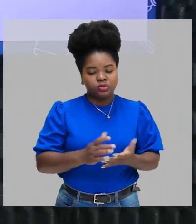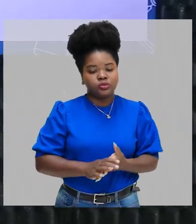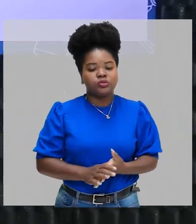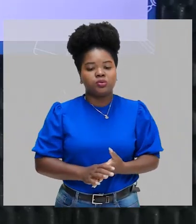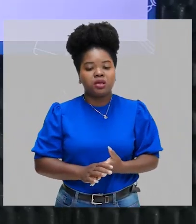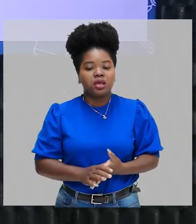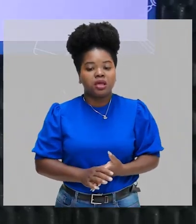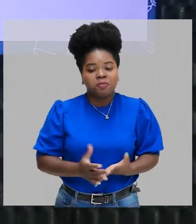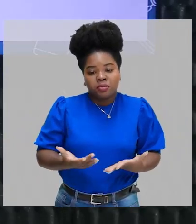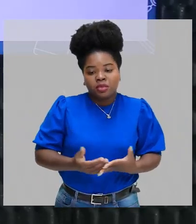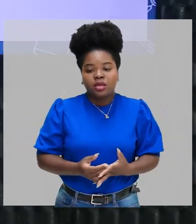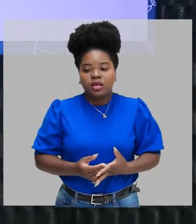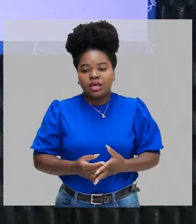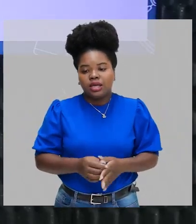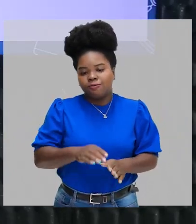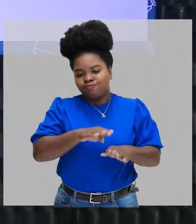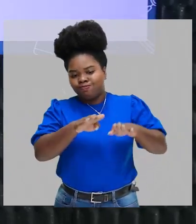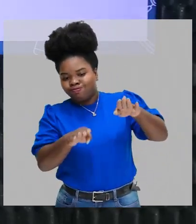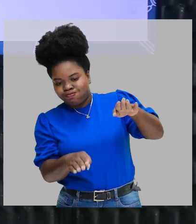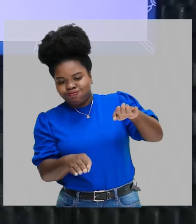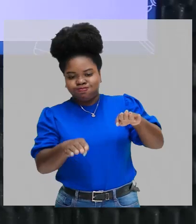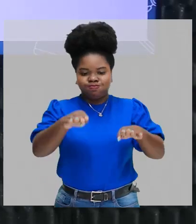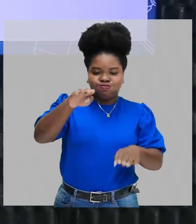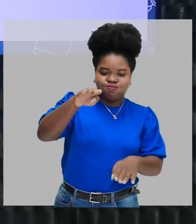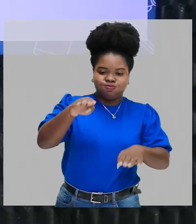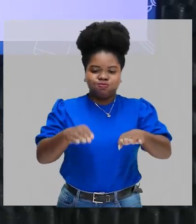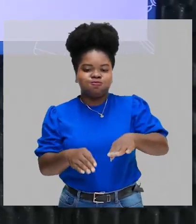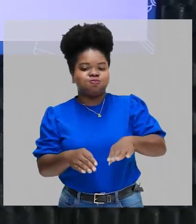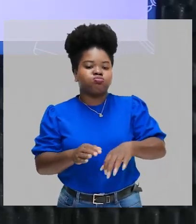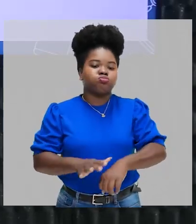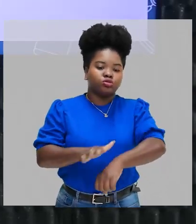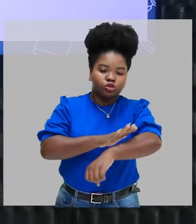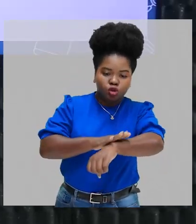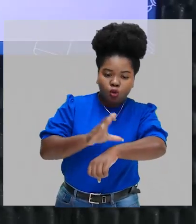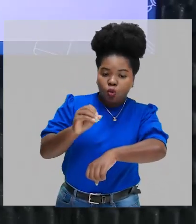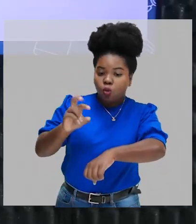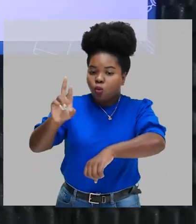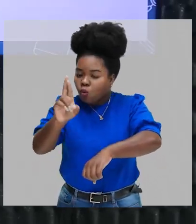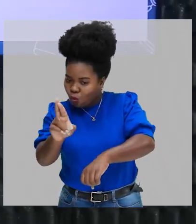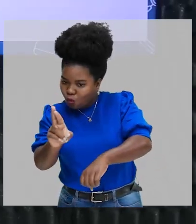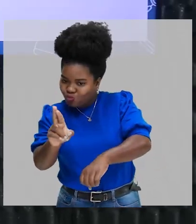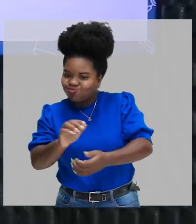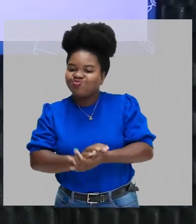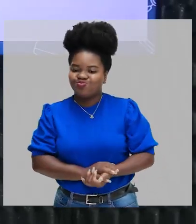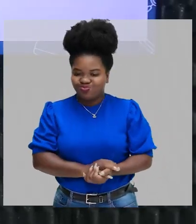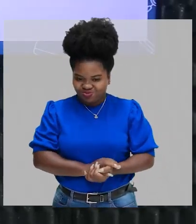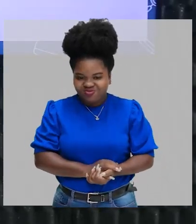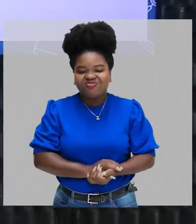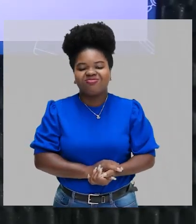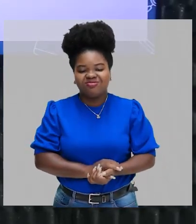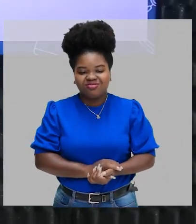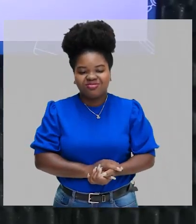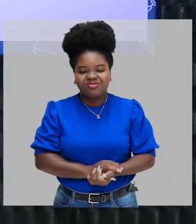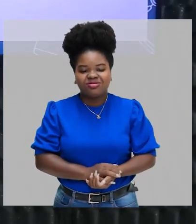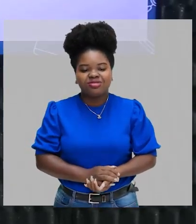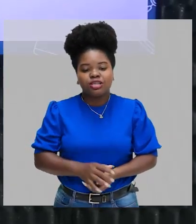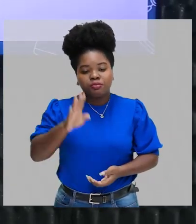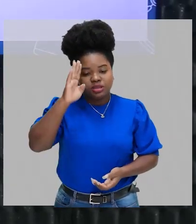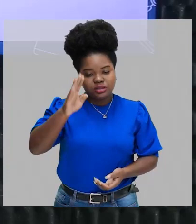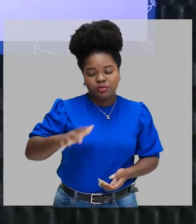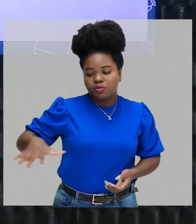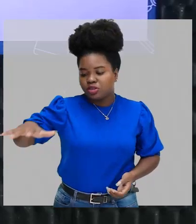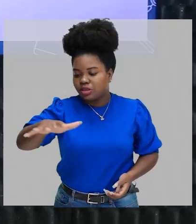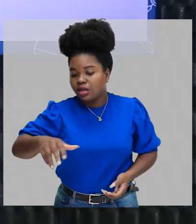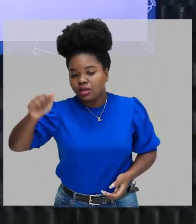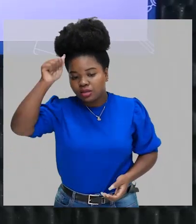gente analisa ali o processo de colonização da África e da Ásia, principalmente da África, a gente vai perceber uma série de disputas étnicas ali